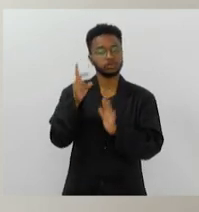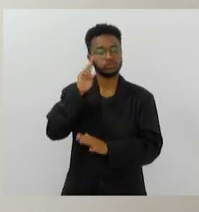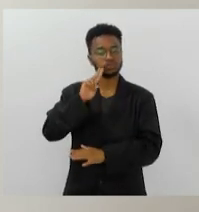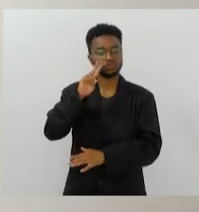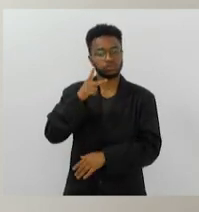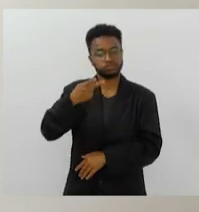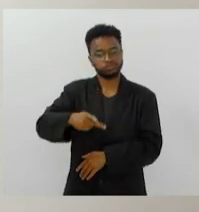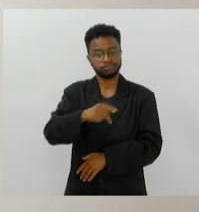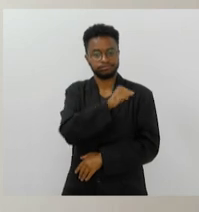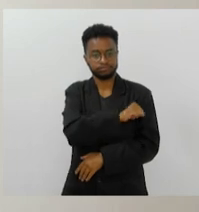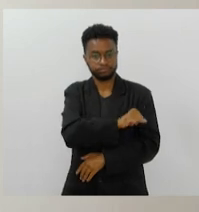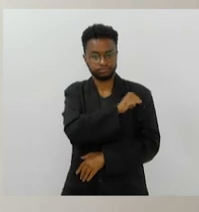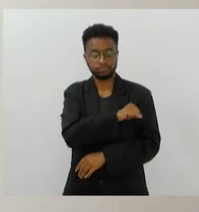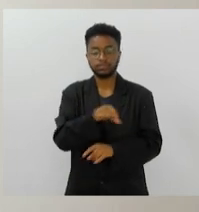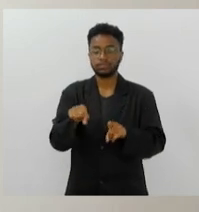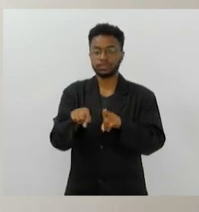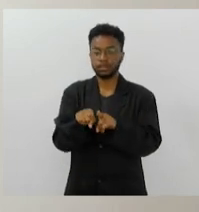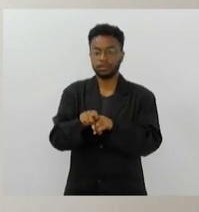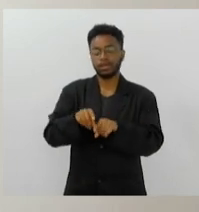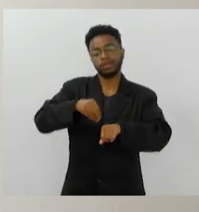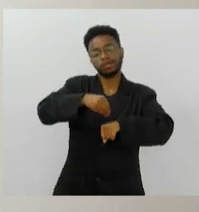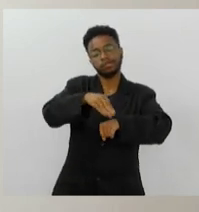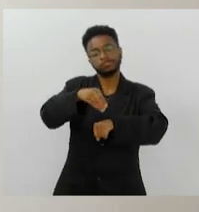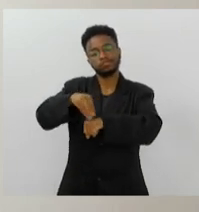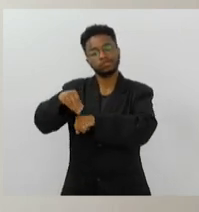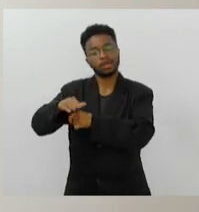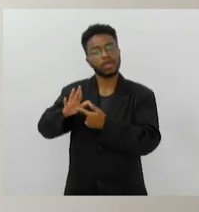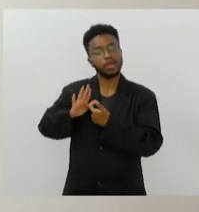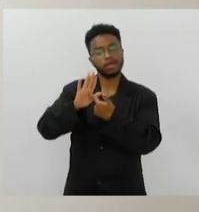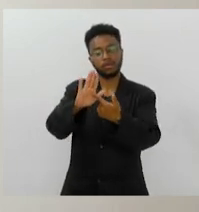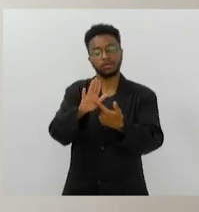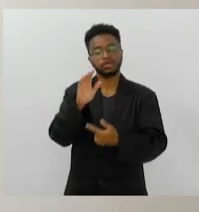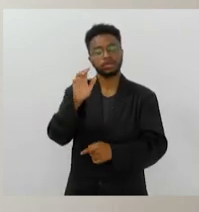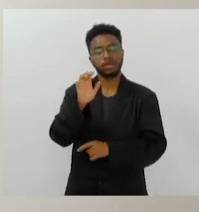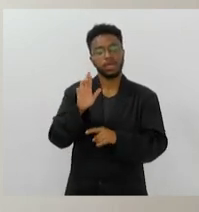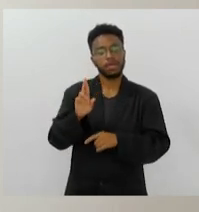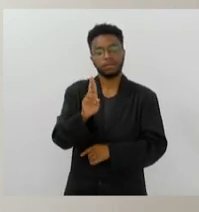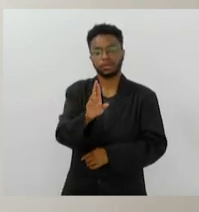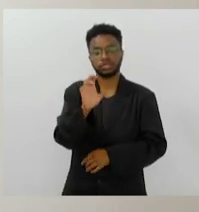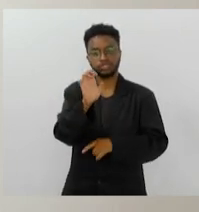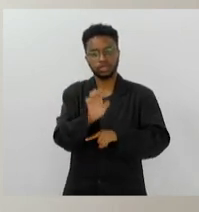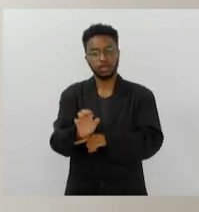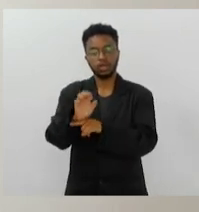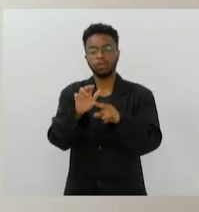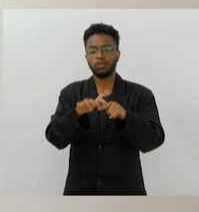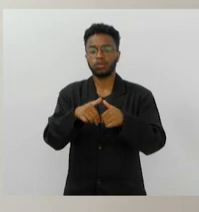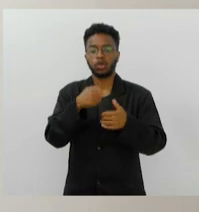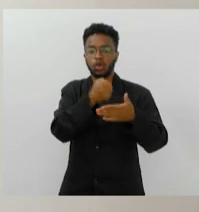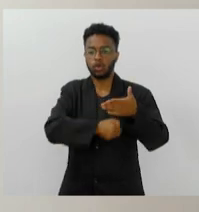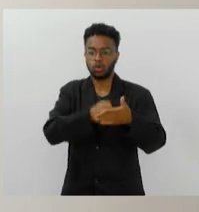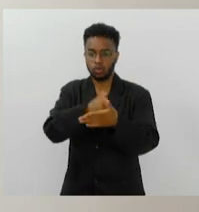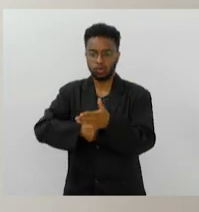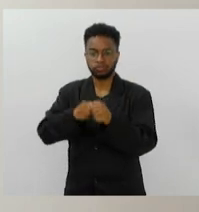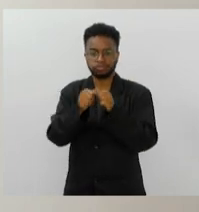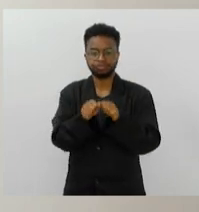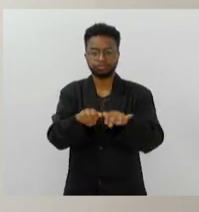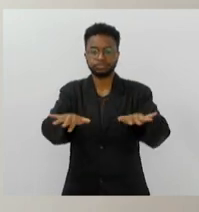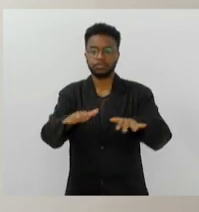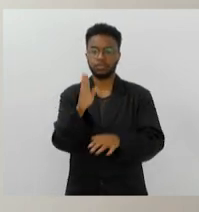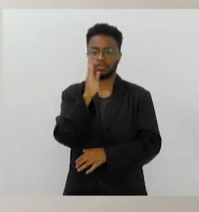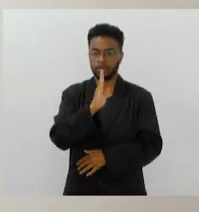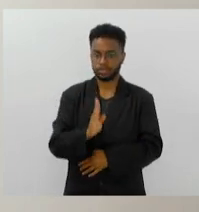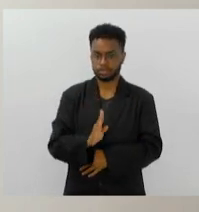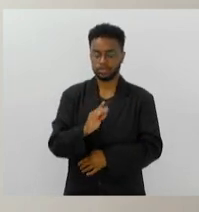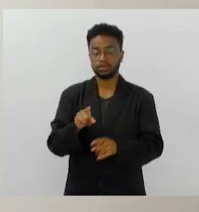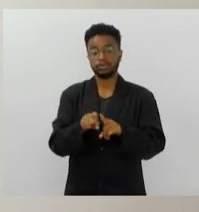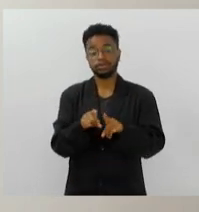Janeiro e levando o nome do Estado por meio da sua luta, necessária e desapegada para todo o Brasil. É